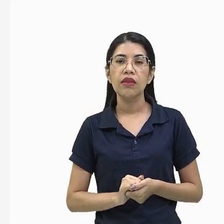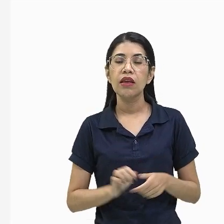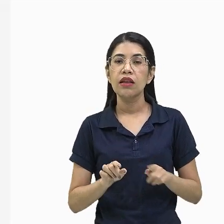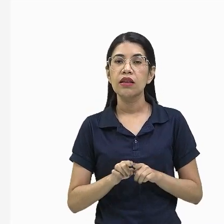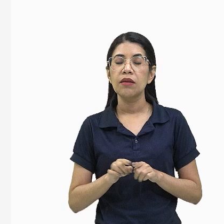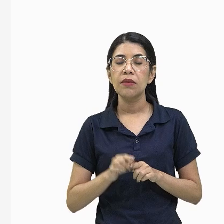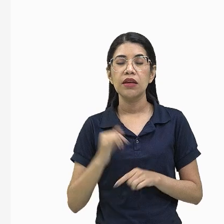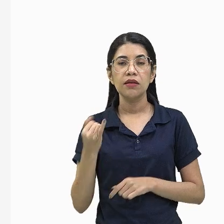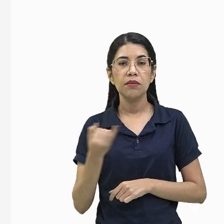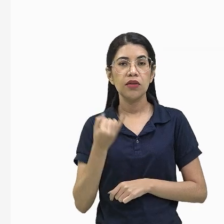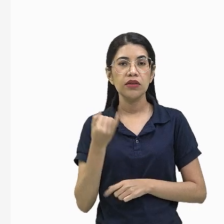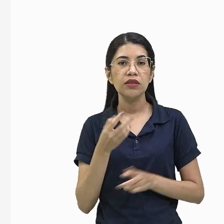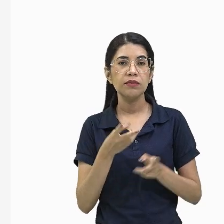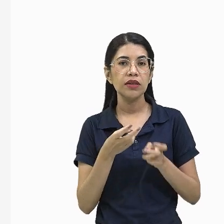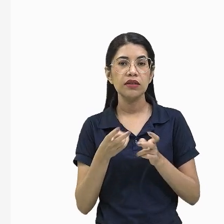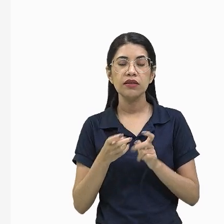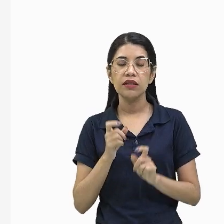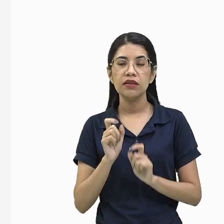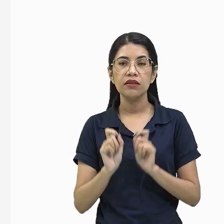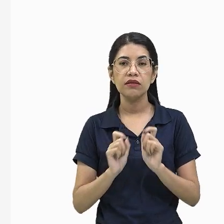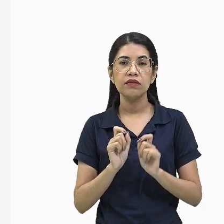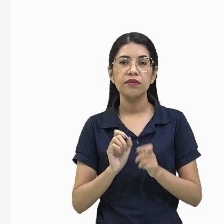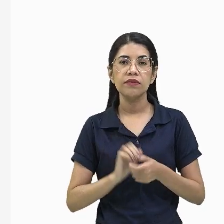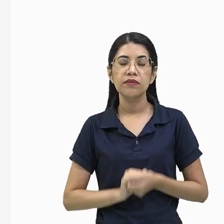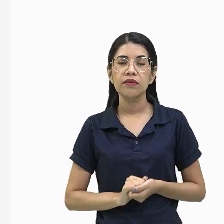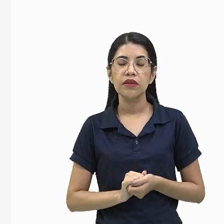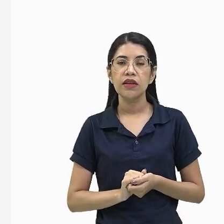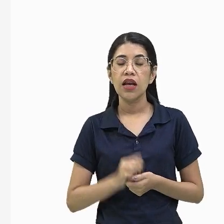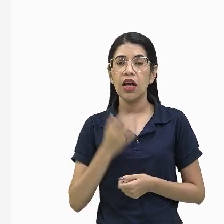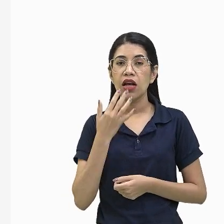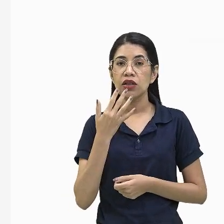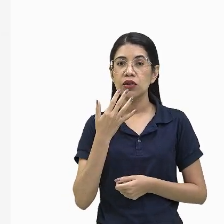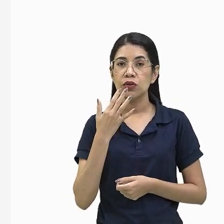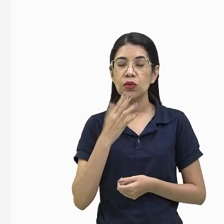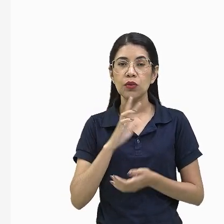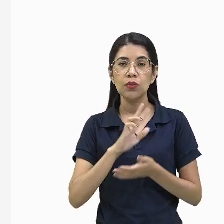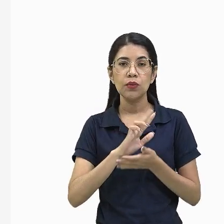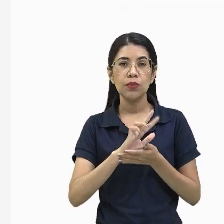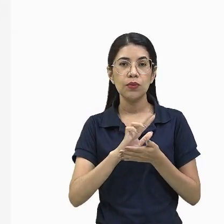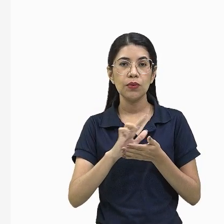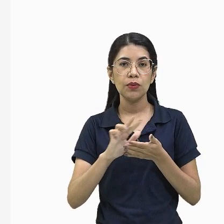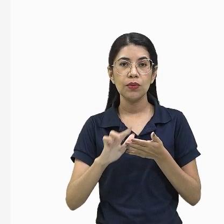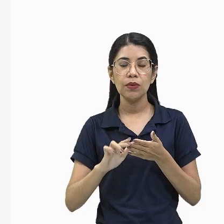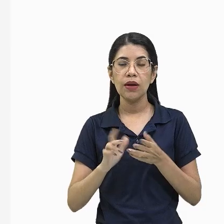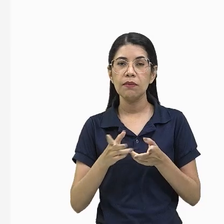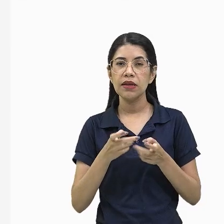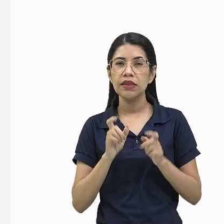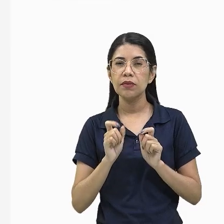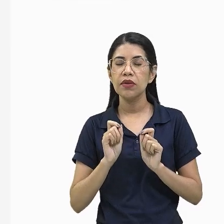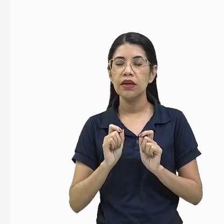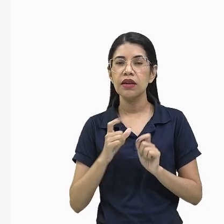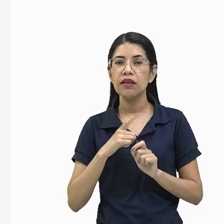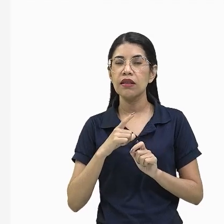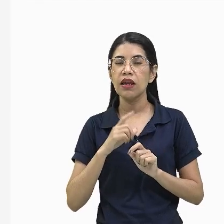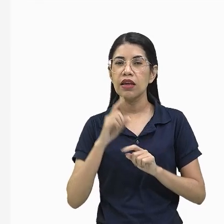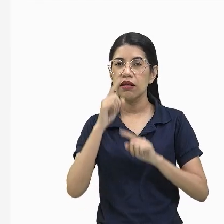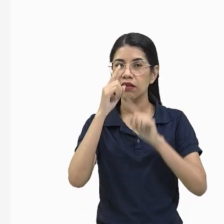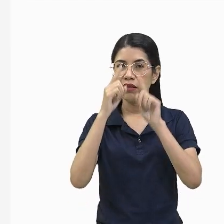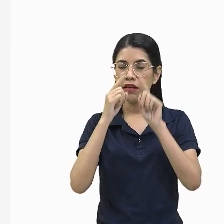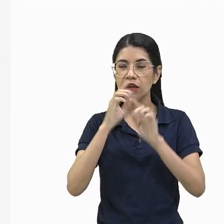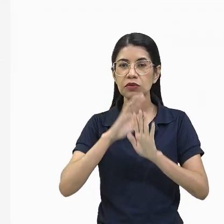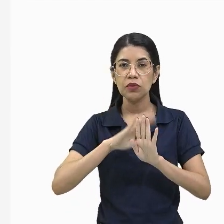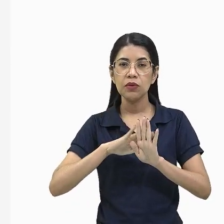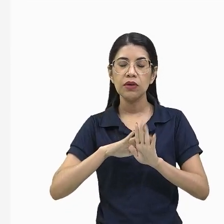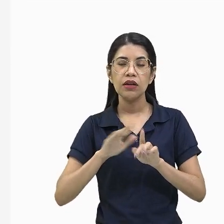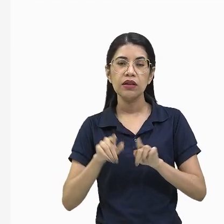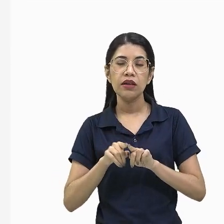a observar é exatamente as cores. Percebo que as cores transmitem ideias. E uma campanha